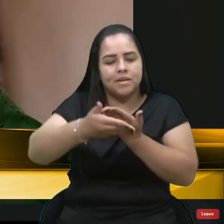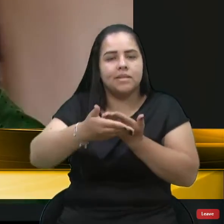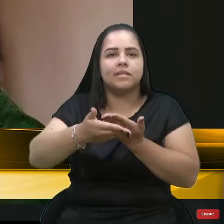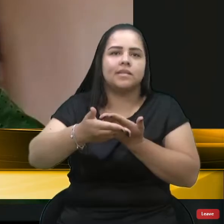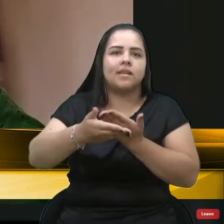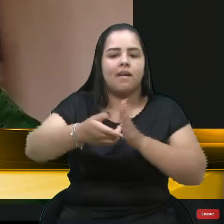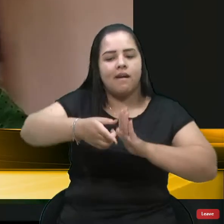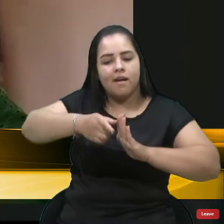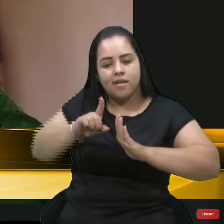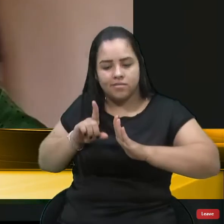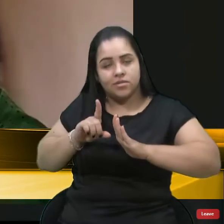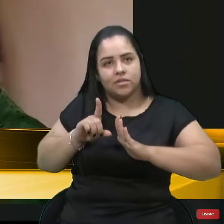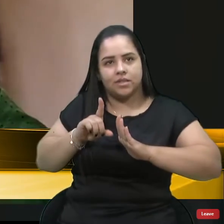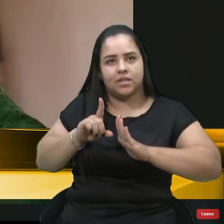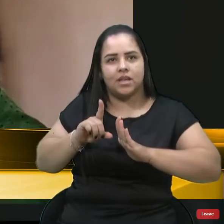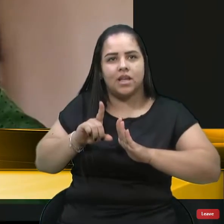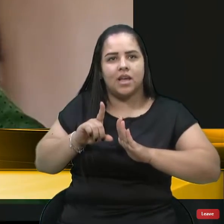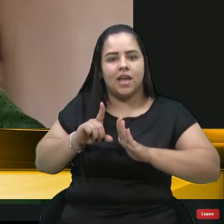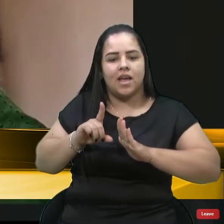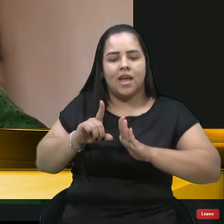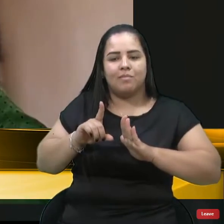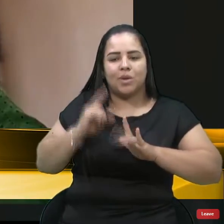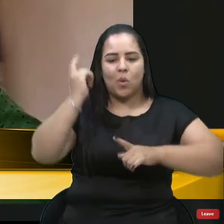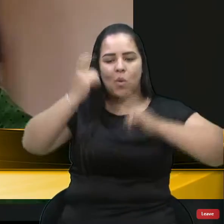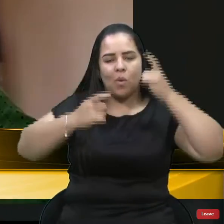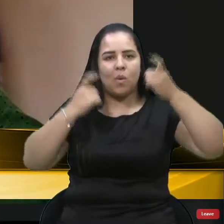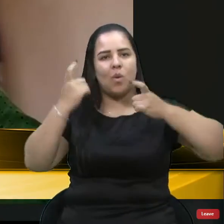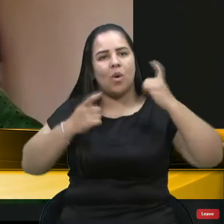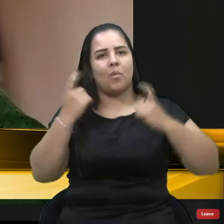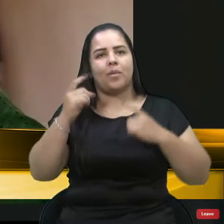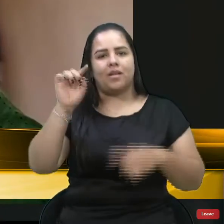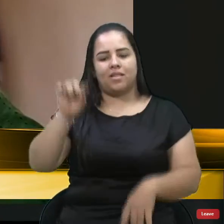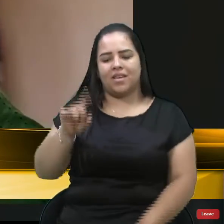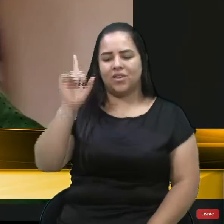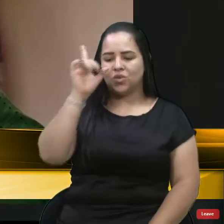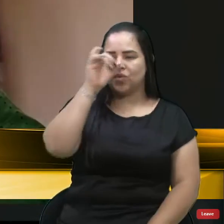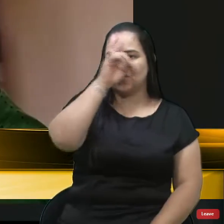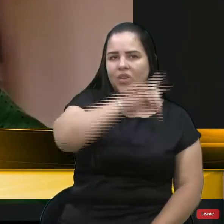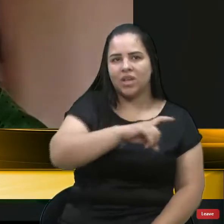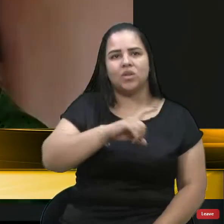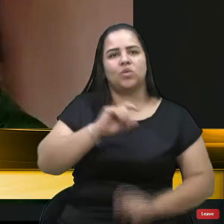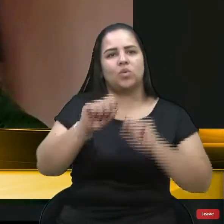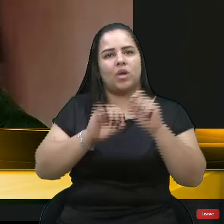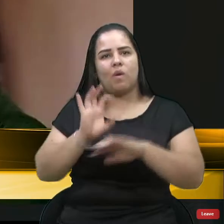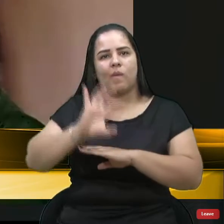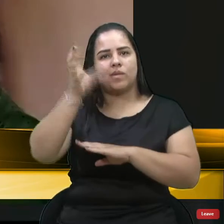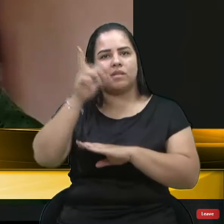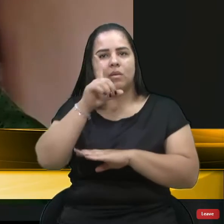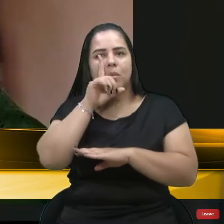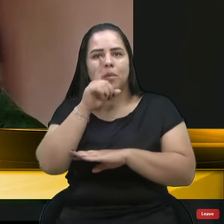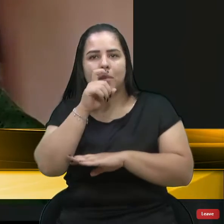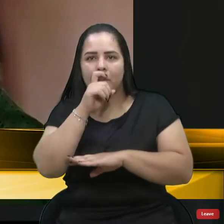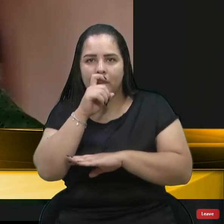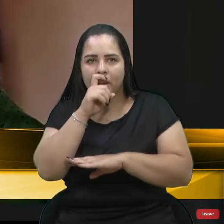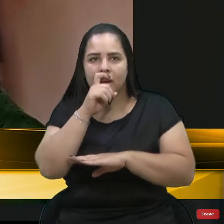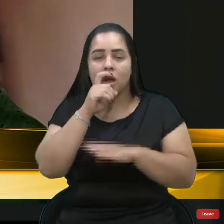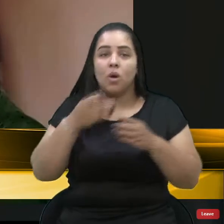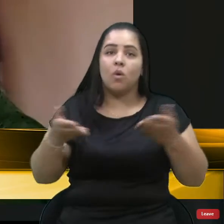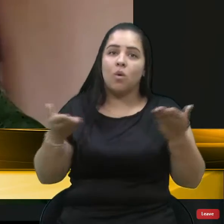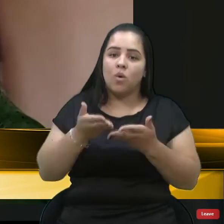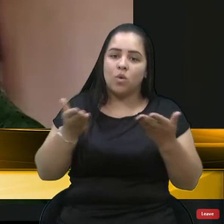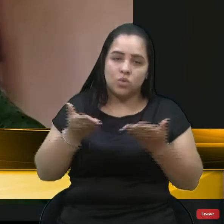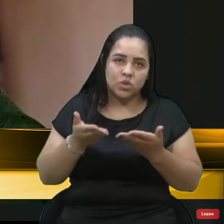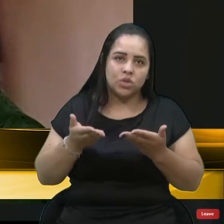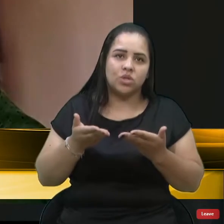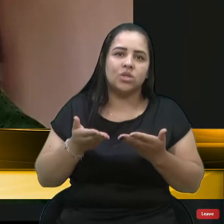ver essas dificuldades pelas quais pais e mães vêm passando. Hoje o relato é de que eles não têm,